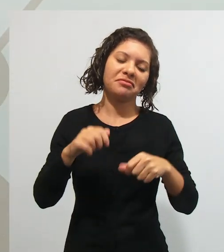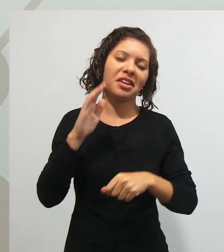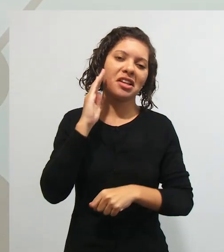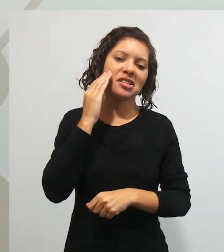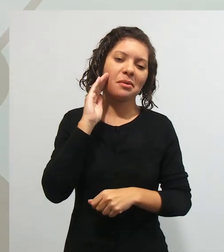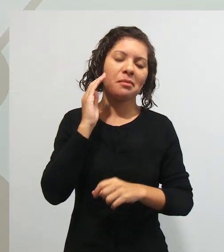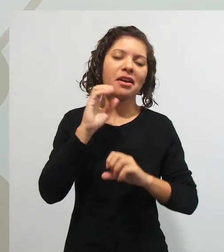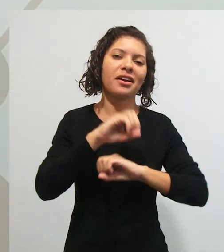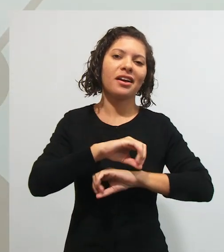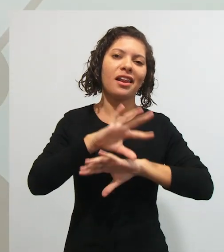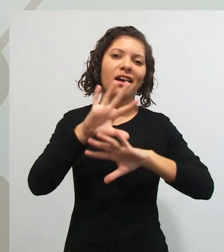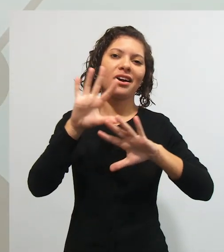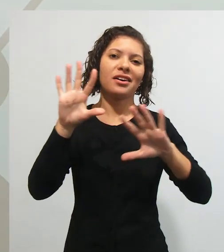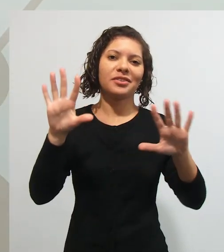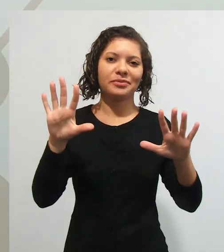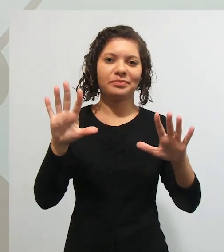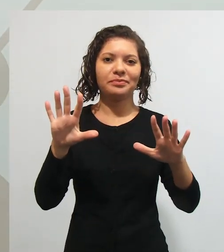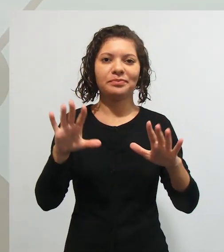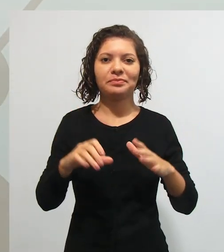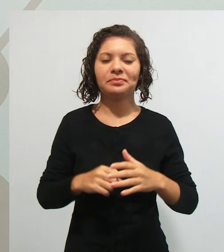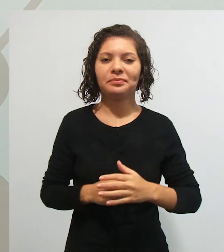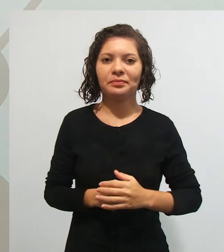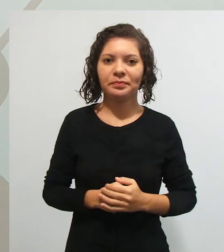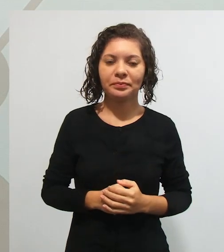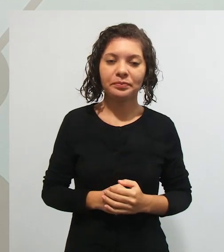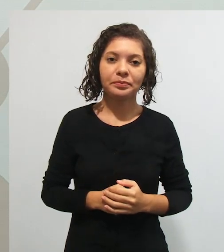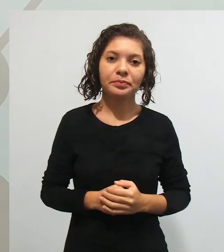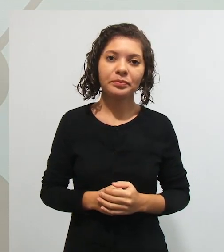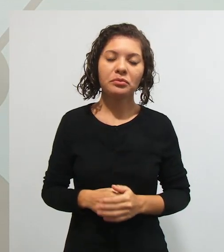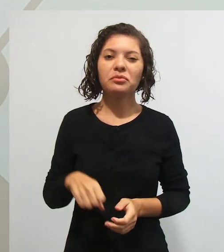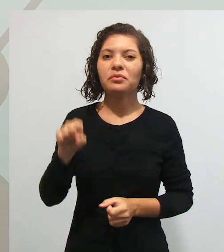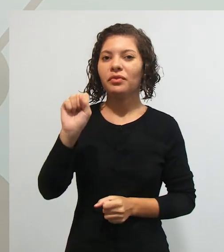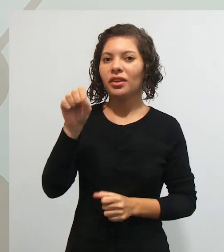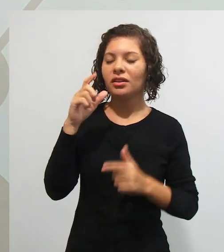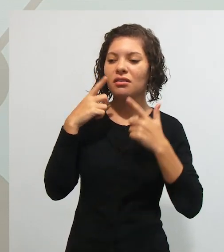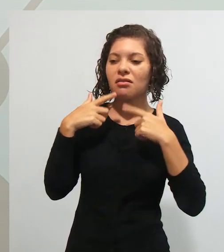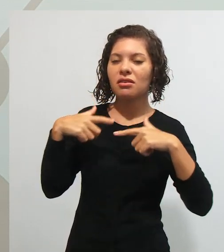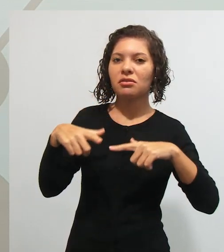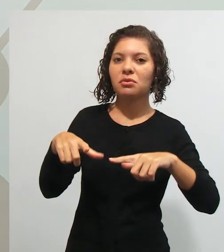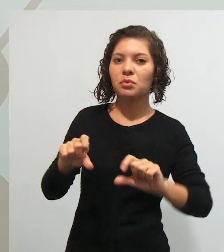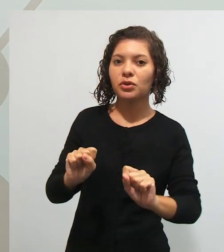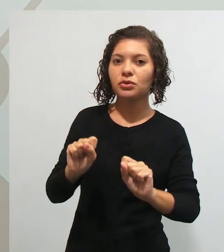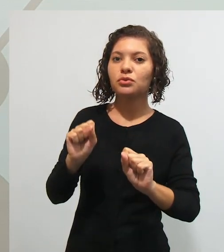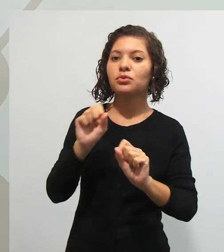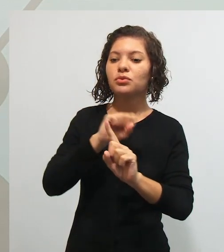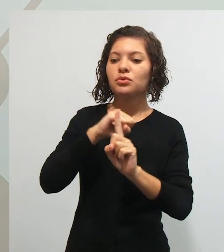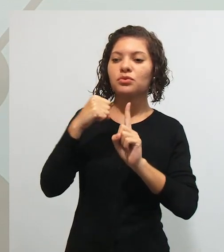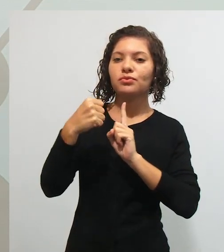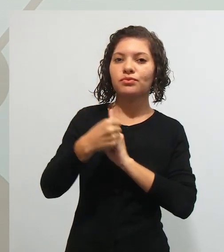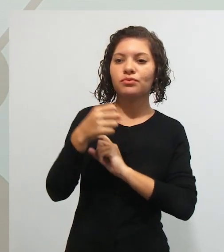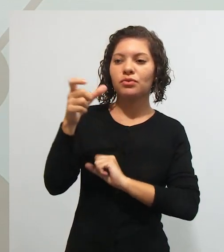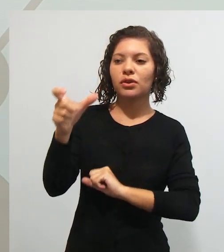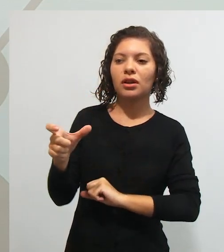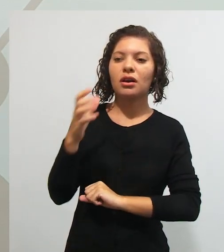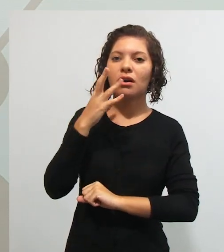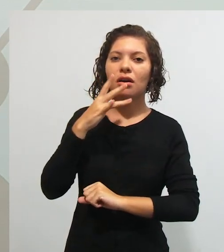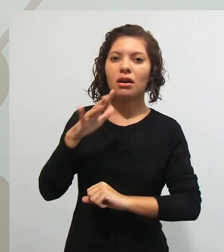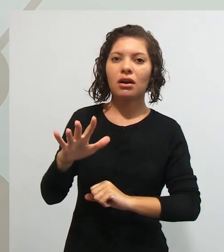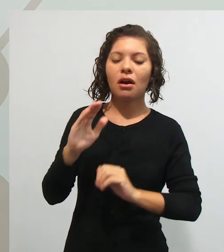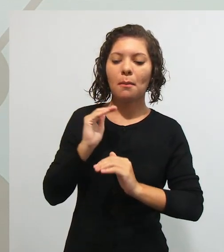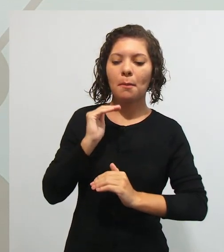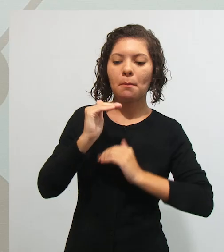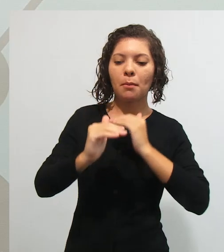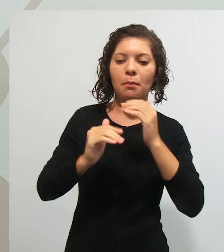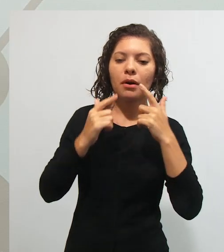linguístico social, né? A criança vai construir a linguagem a partir daquele universo em que ela está